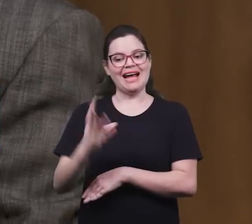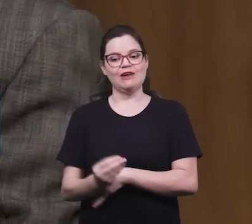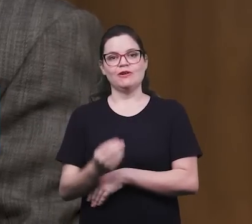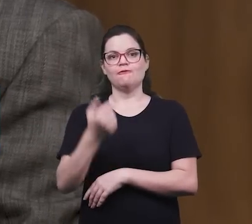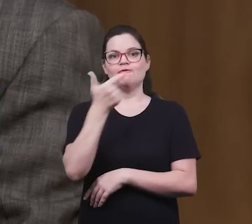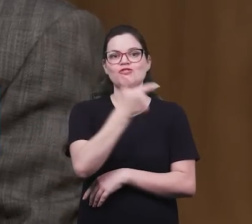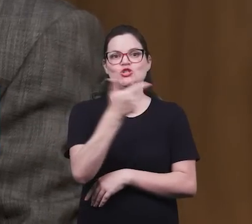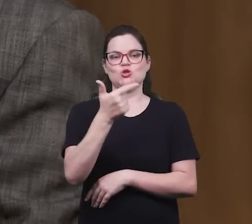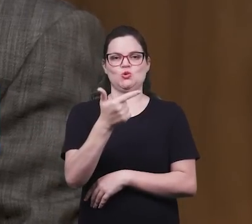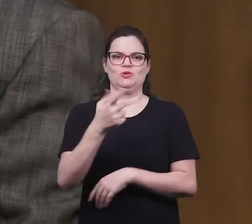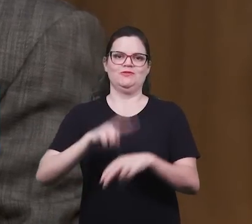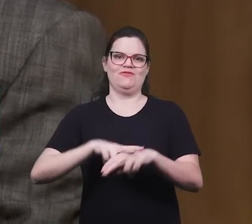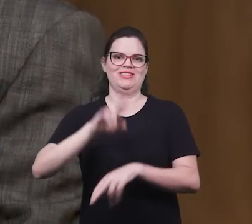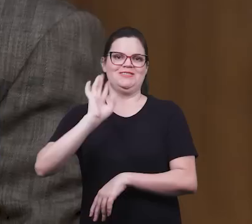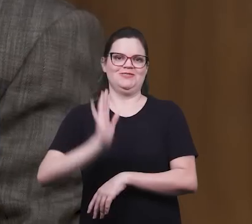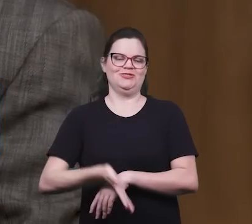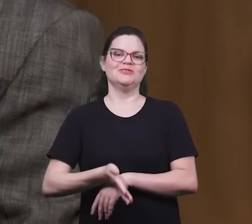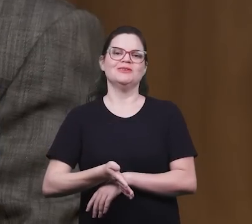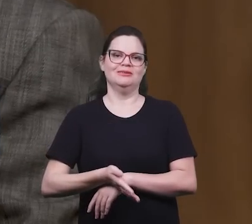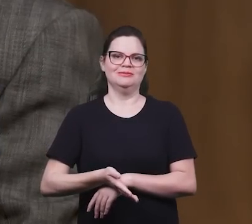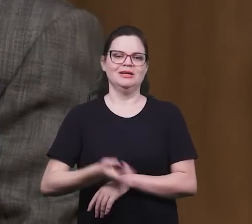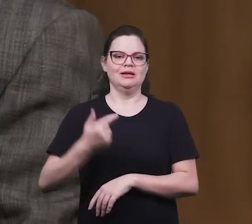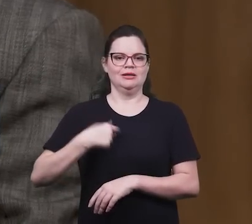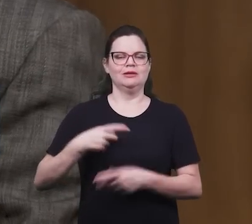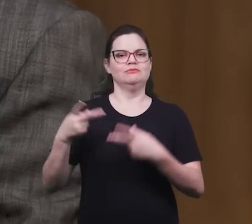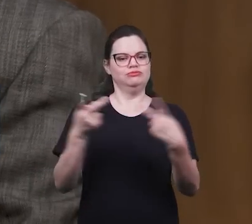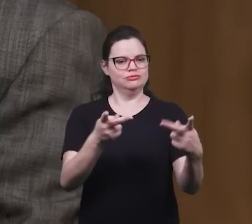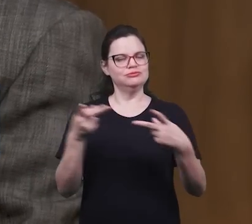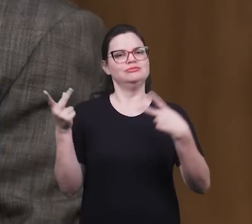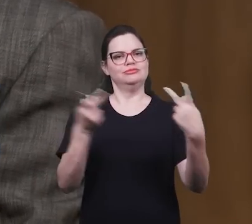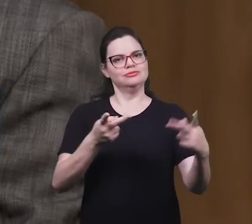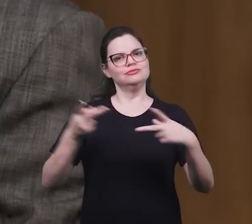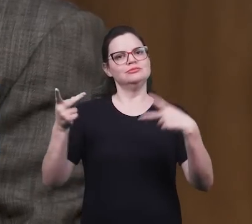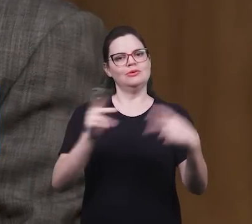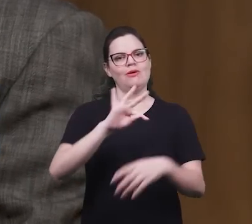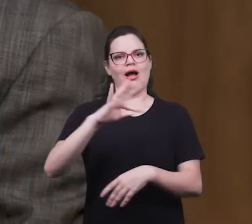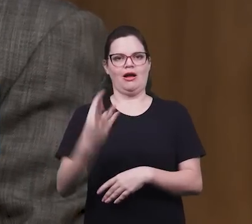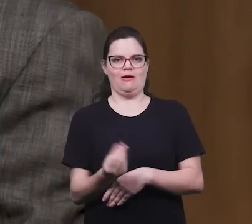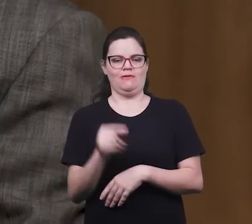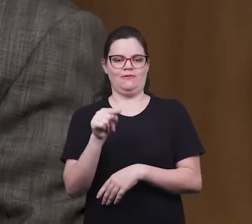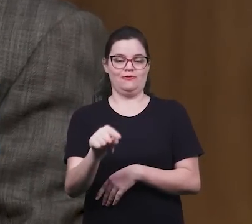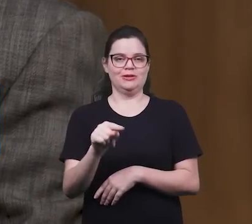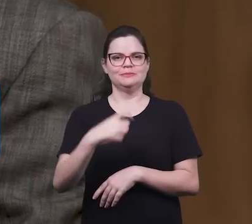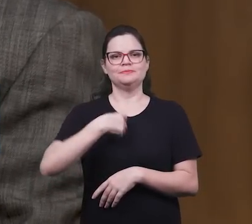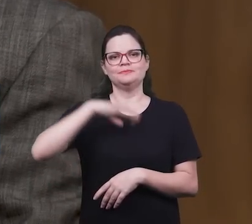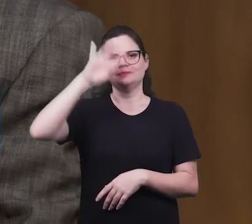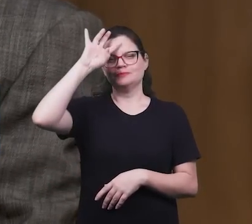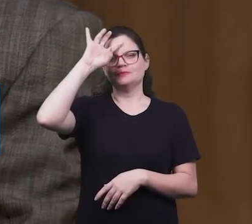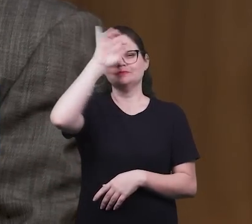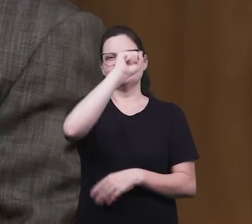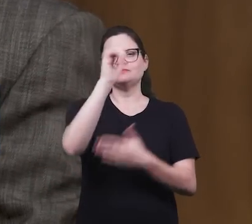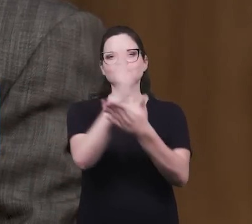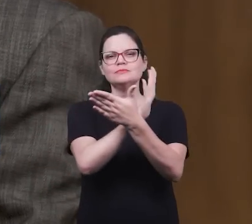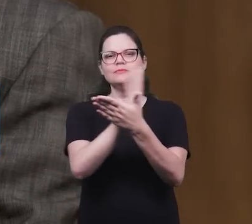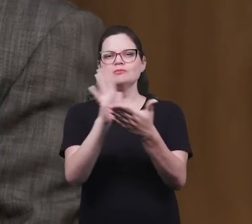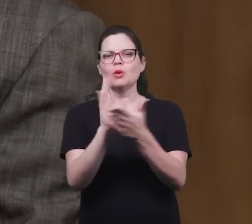durante pastor? Mais ou menos uns 20 anos que eu dou assistência à África. E aprendi algumas coisas